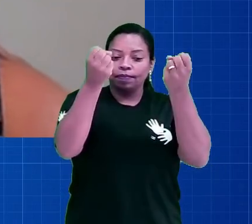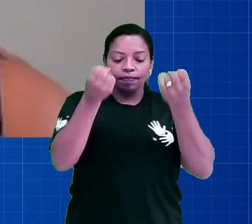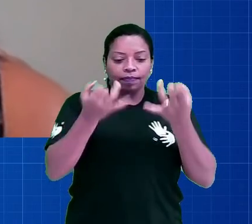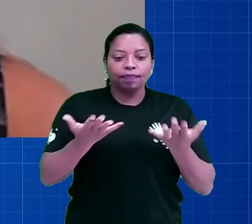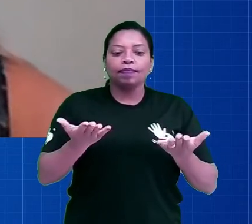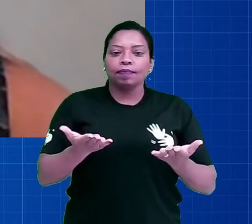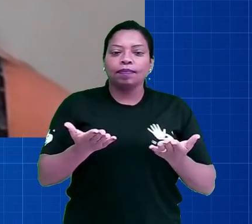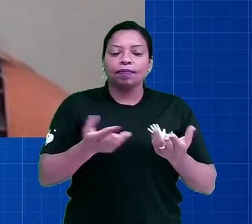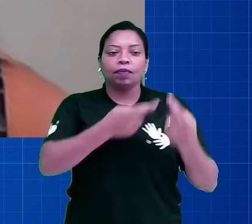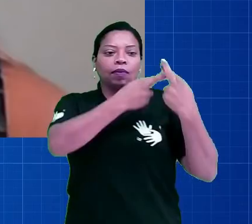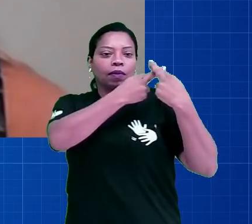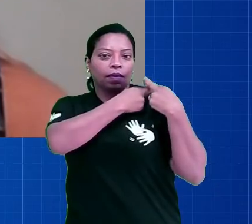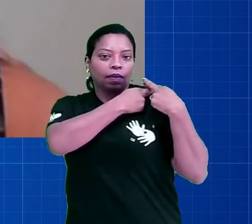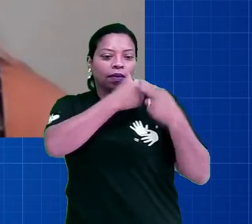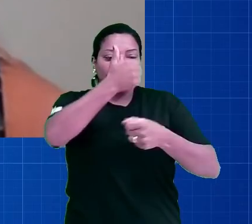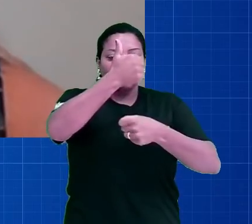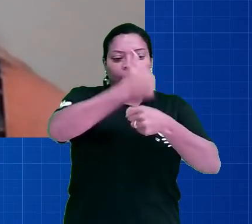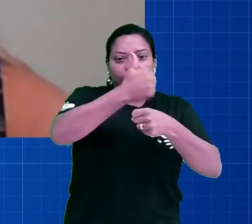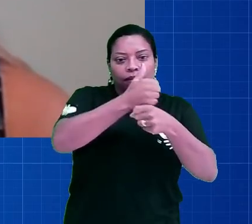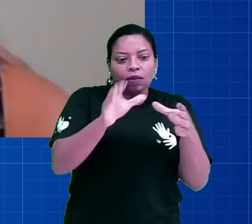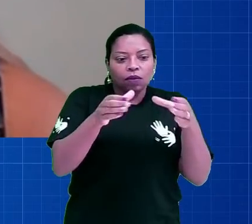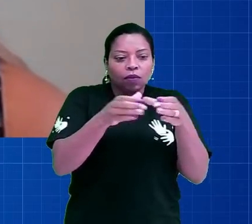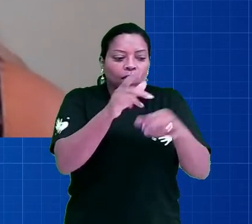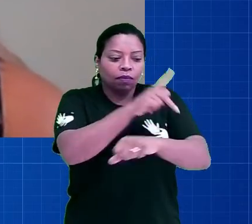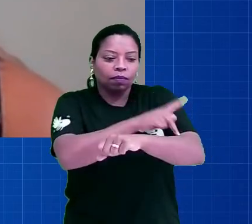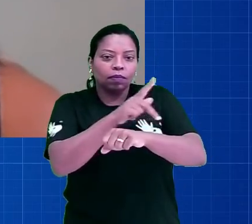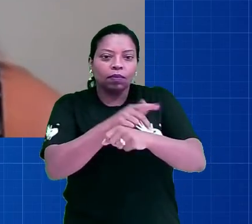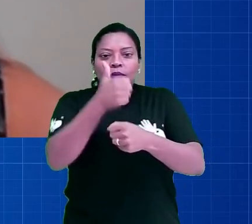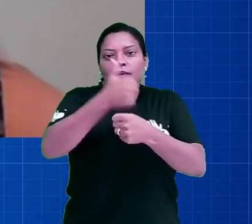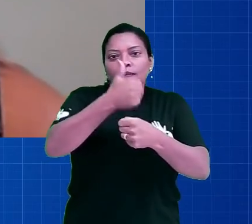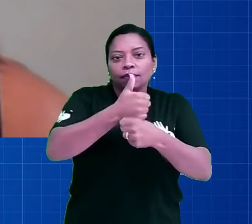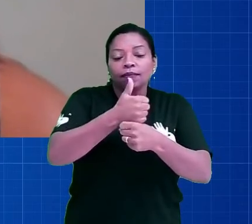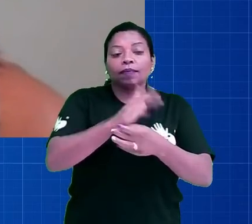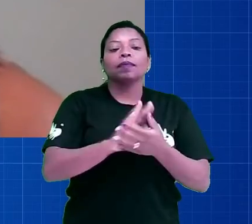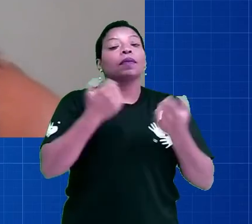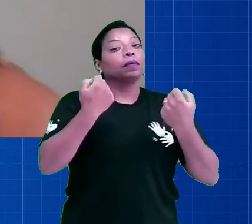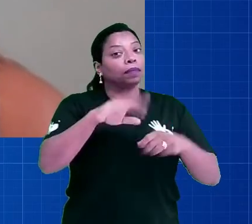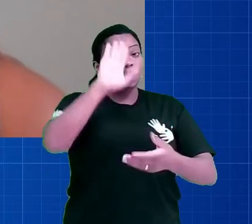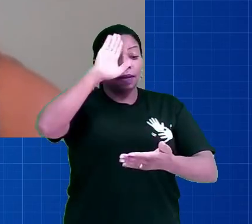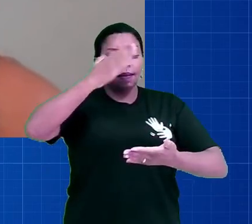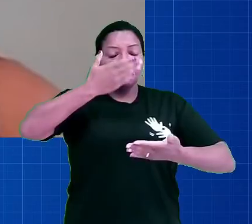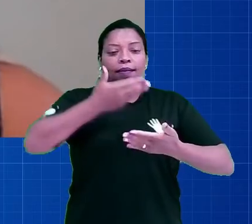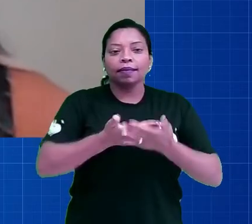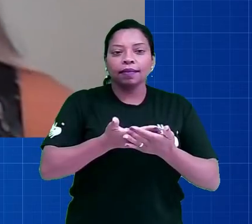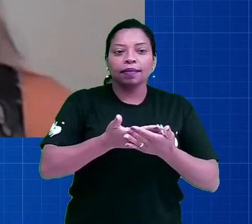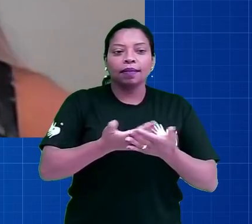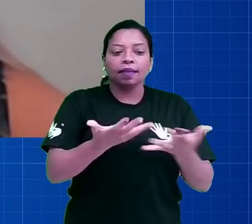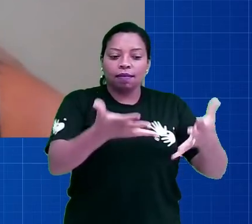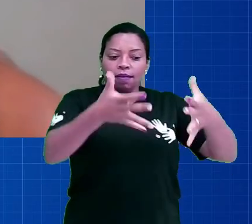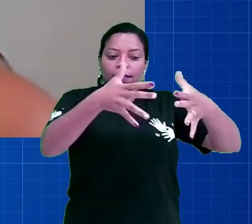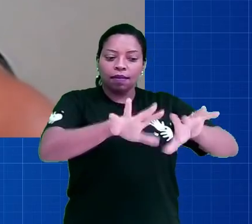Nessa questão que eu acho que a professora apontou muito bem, o papel da equipe gestora, né? Quando a equipe